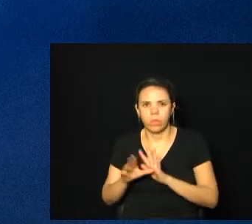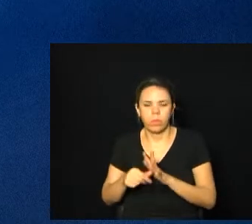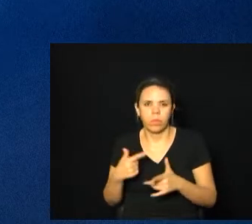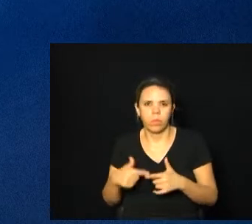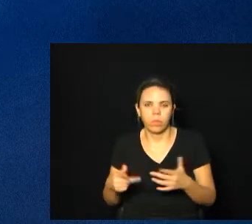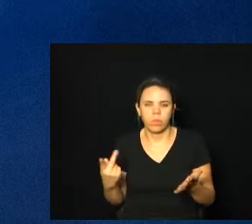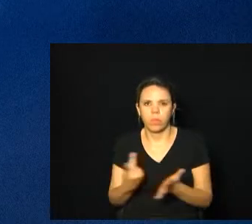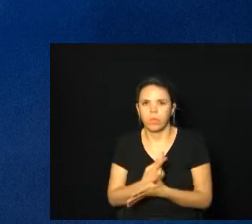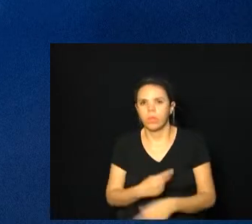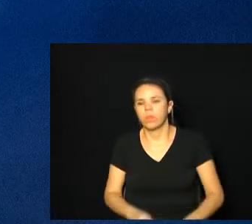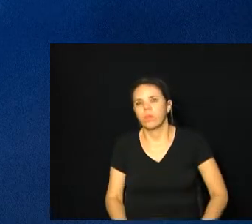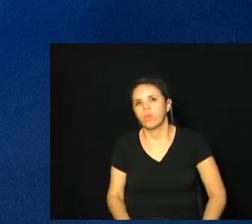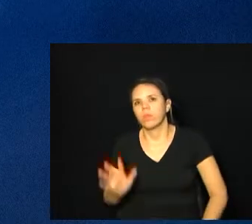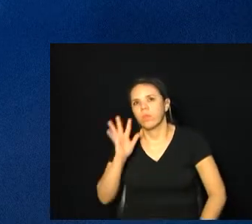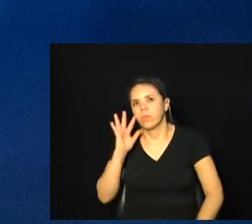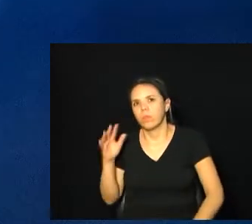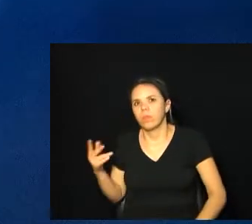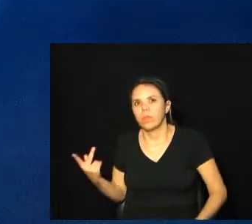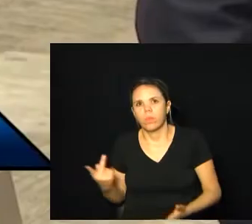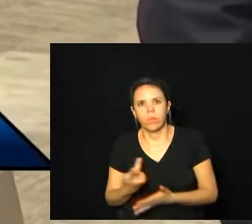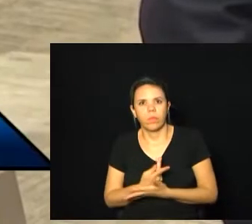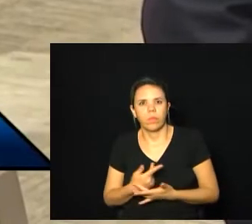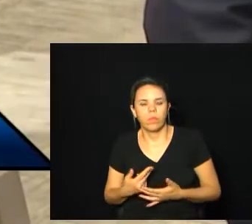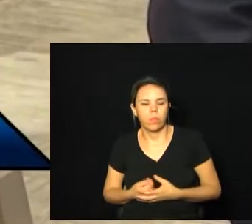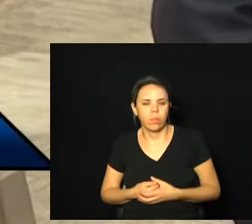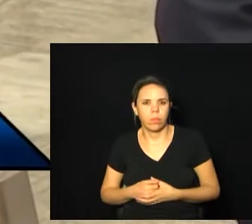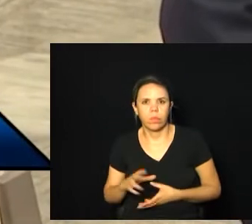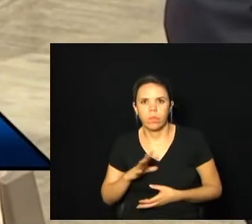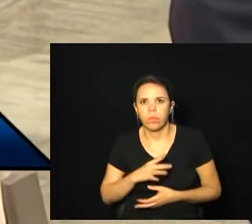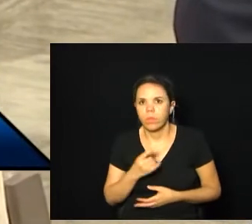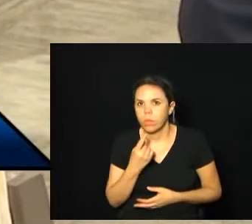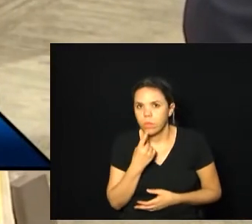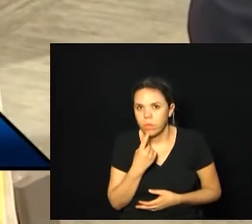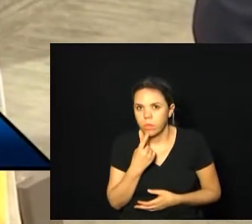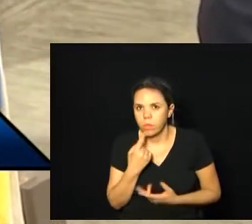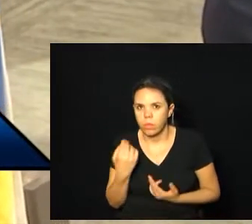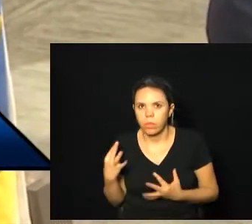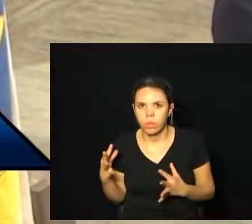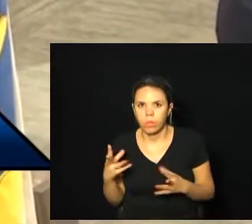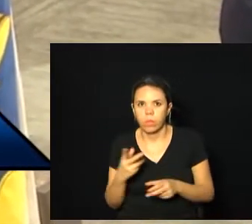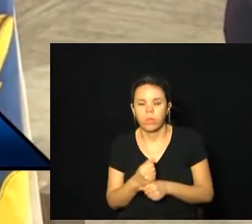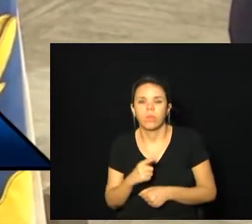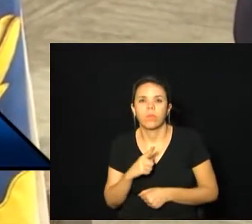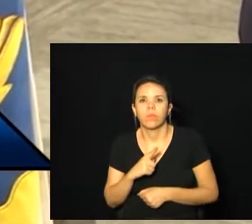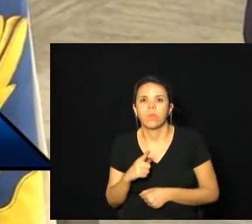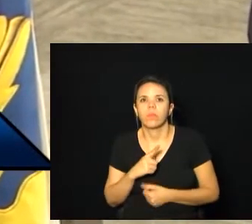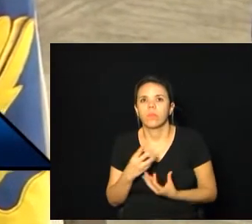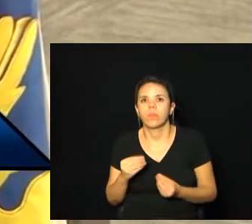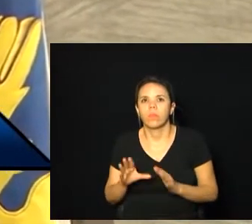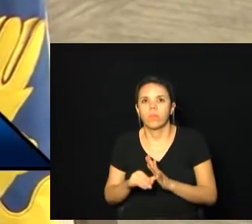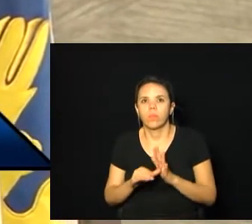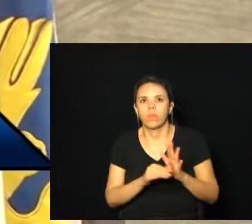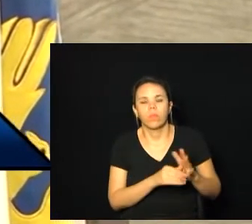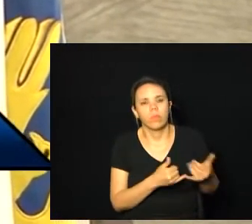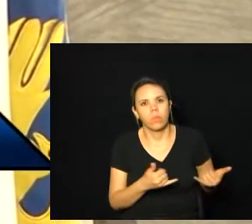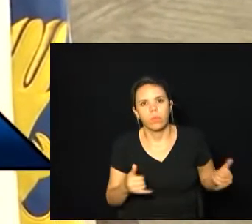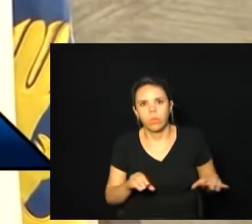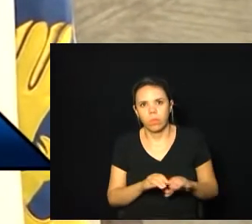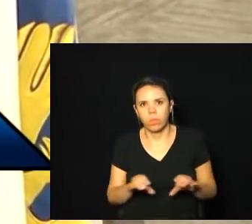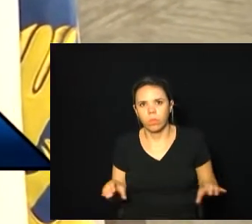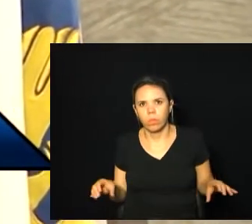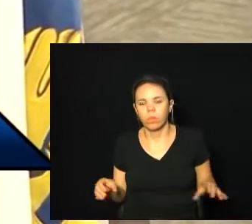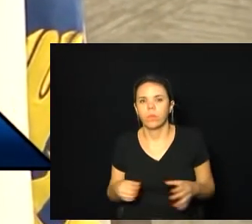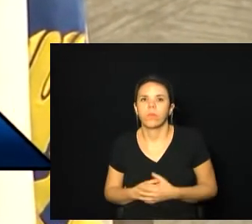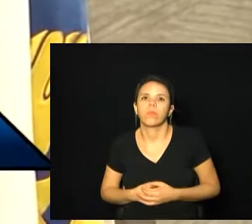quando forem fruto de roubo e furtos. Na cidade de Campinas, como um todo, está havendo muito roubo de fios, de